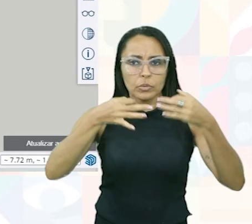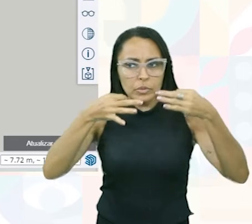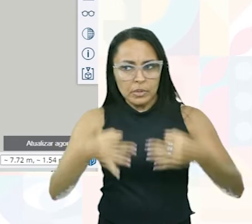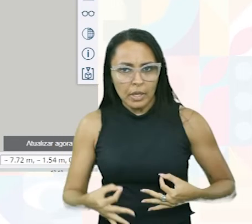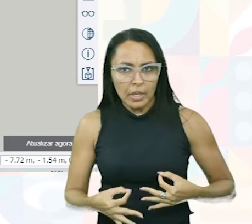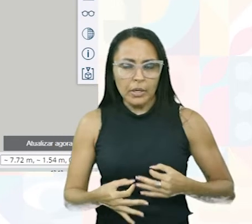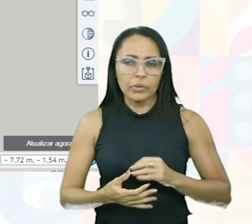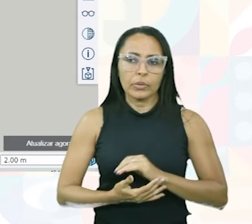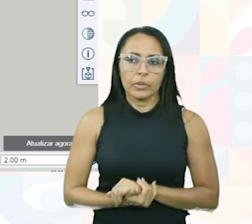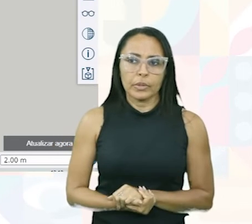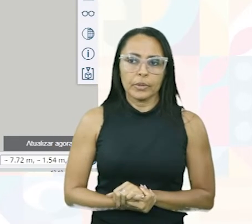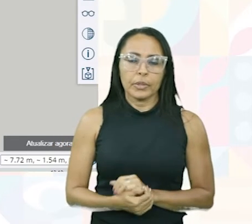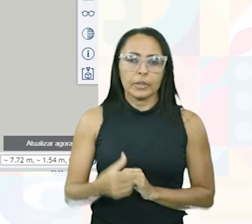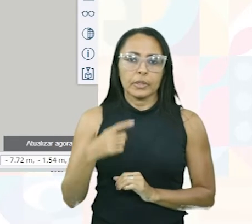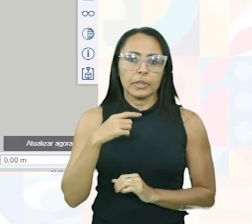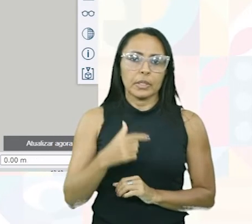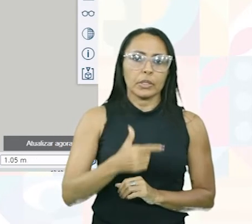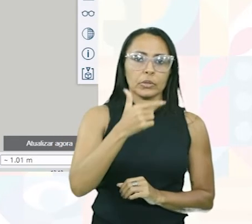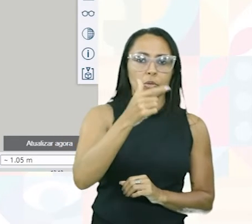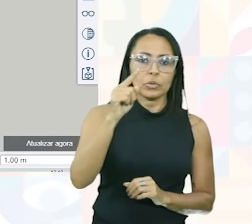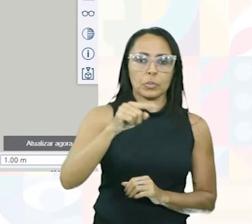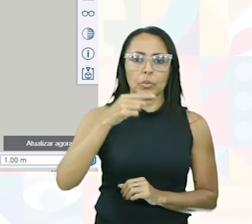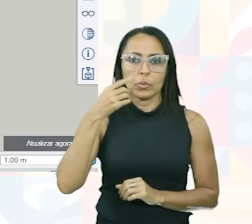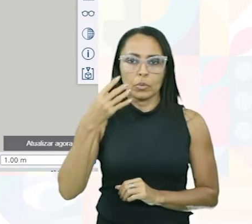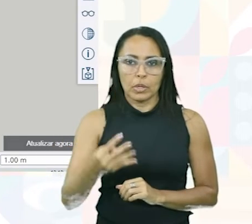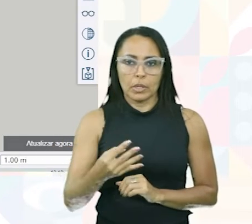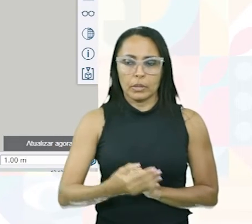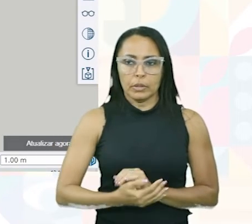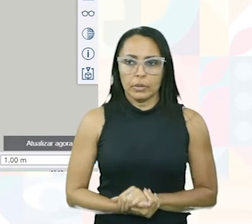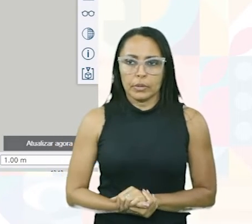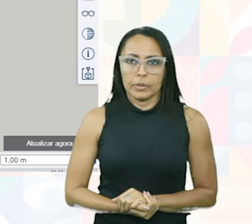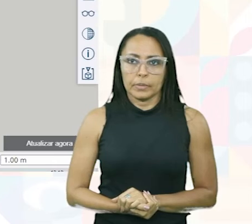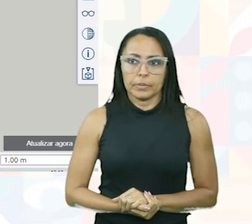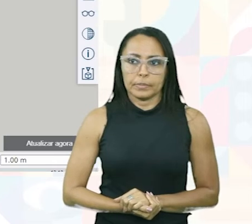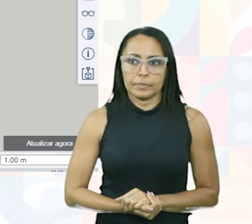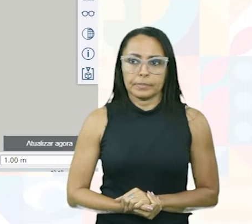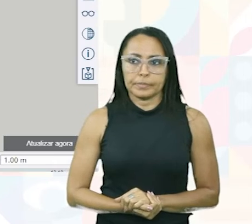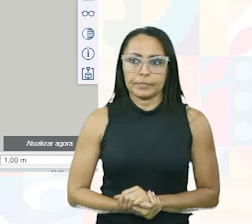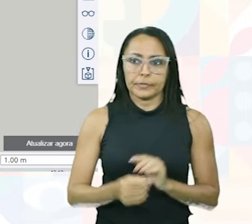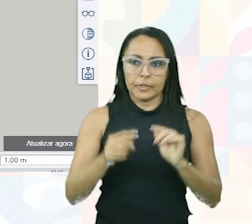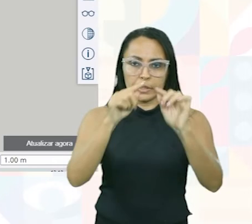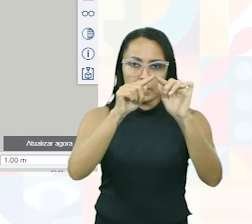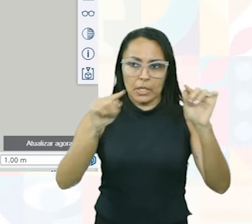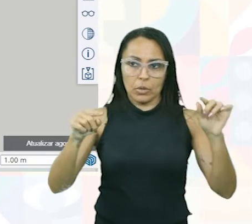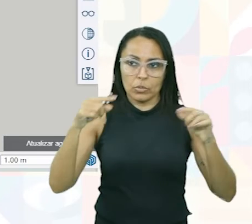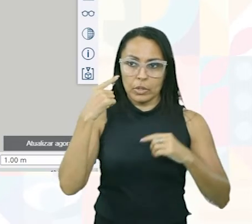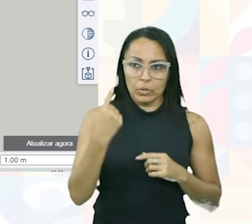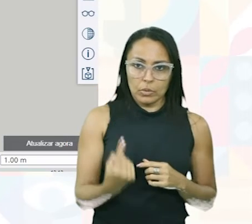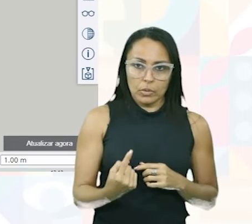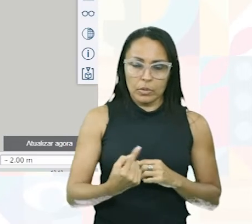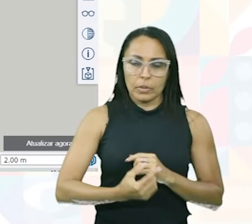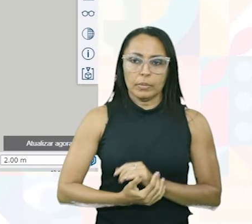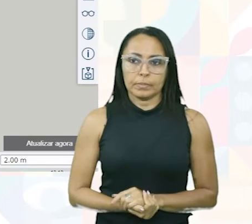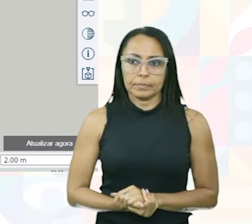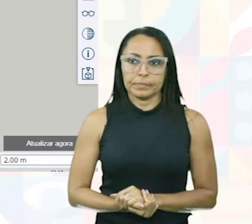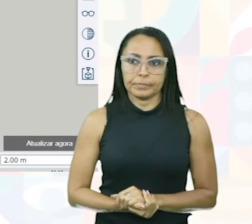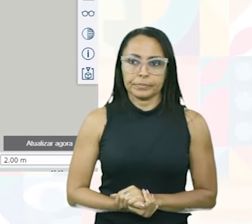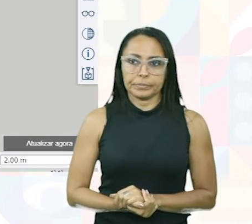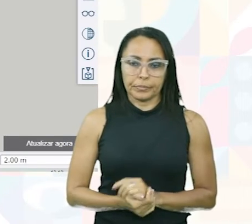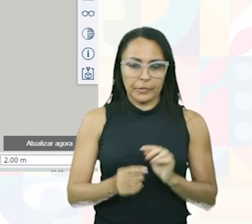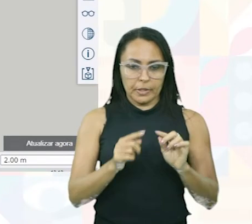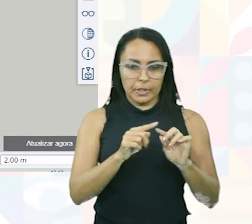Então, eu tinha 2 por 4. Então, na lateral eu tenho que ter 1. Então, eu tenho 1 aqui na lateral. E aqui eu tenho que ter